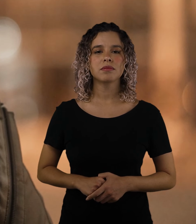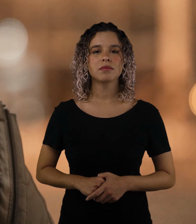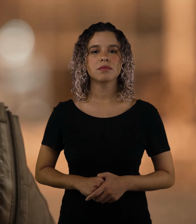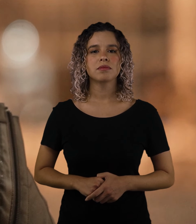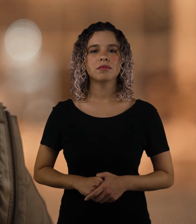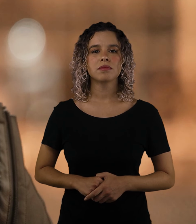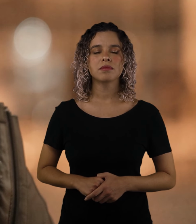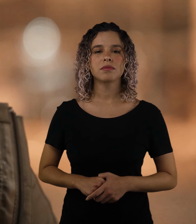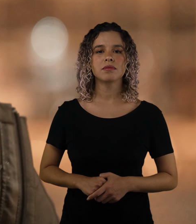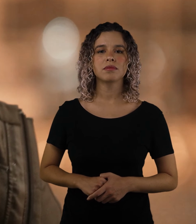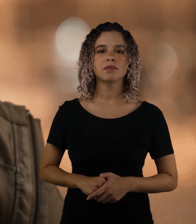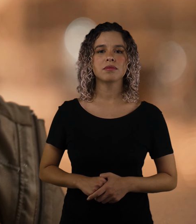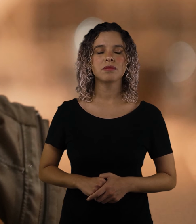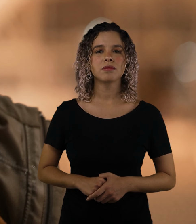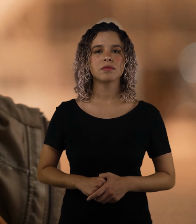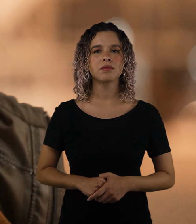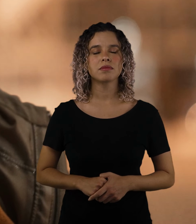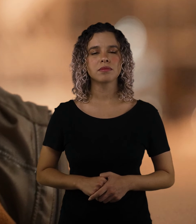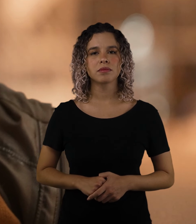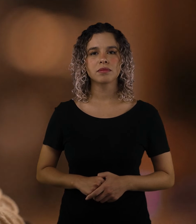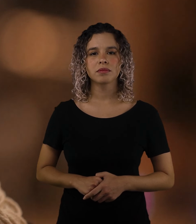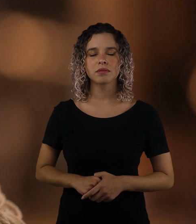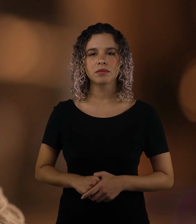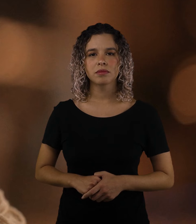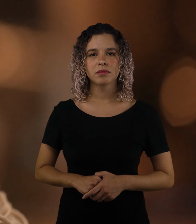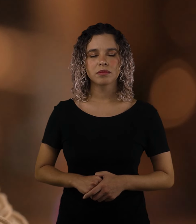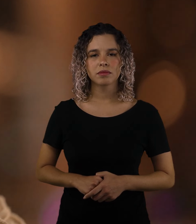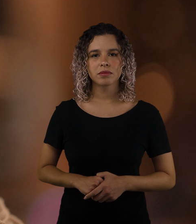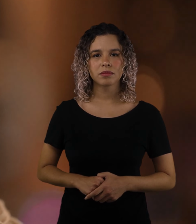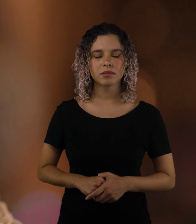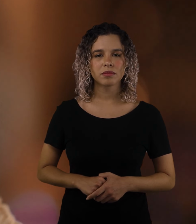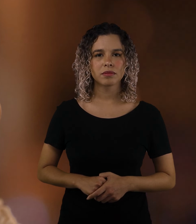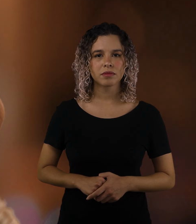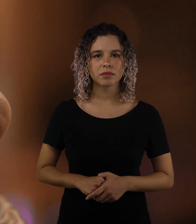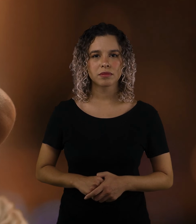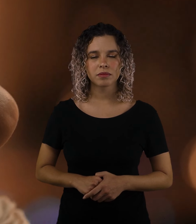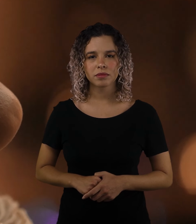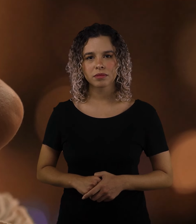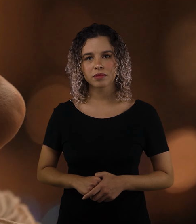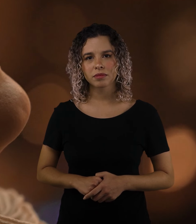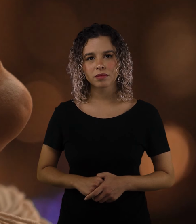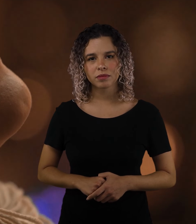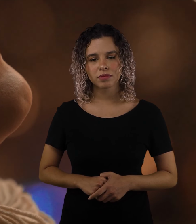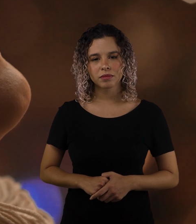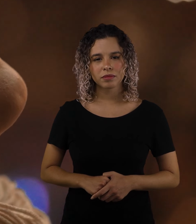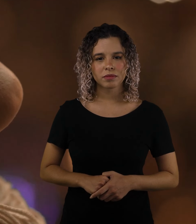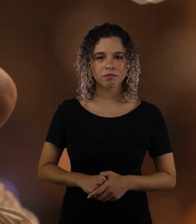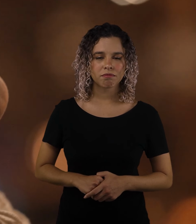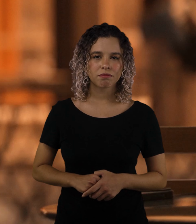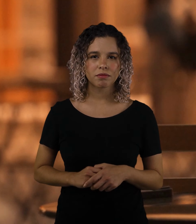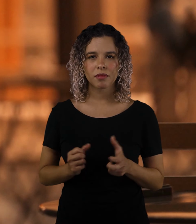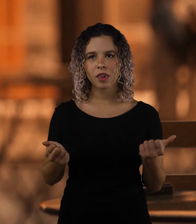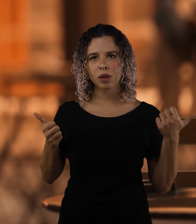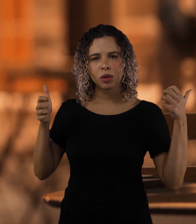Uso um cachecol claro e jaqueta verde militar. Sorriu falando no celular. As